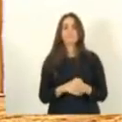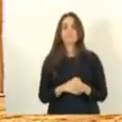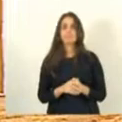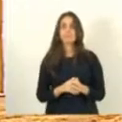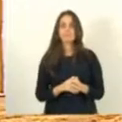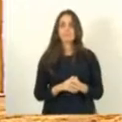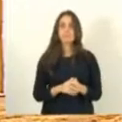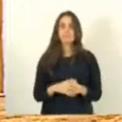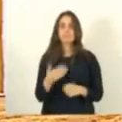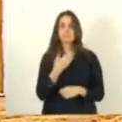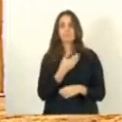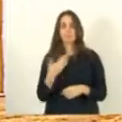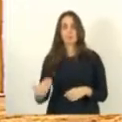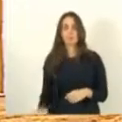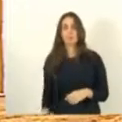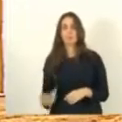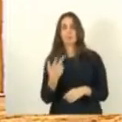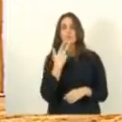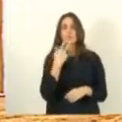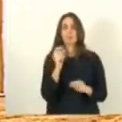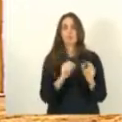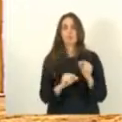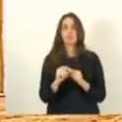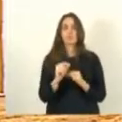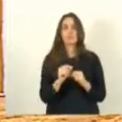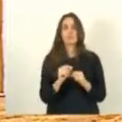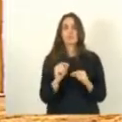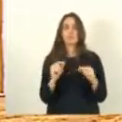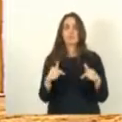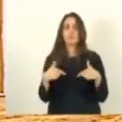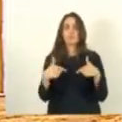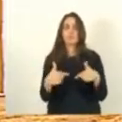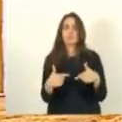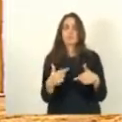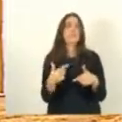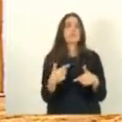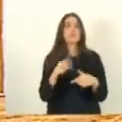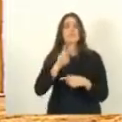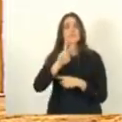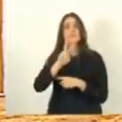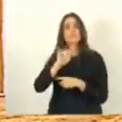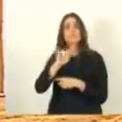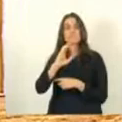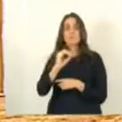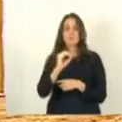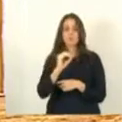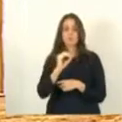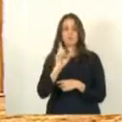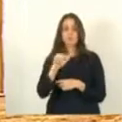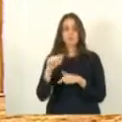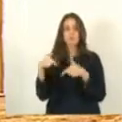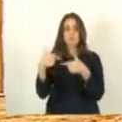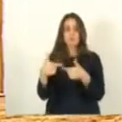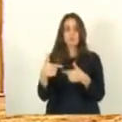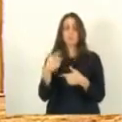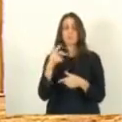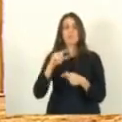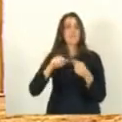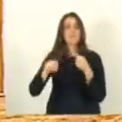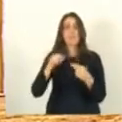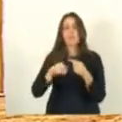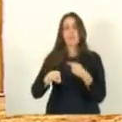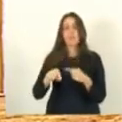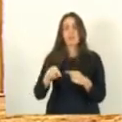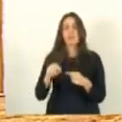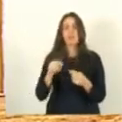Gandini, o governo alega vício de iniciativa, não é mesmo. Essa lei já existe, por exemplo, no estado do Rio Grande